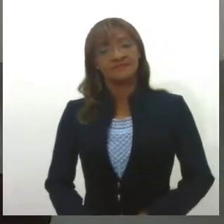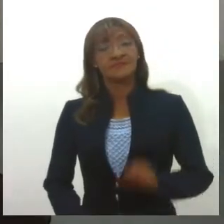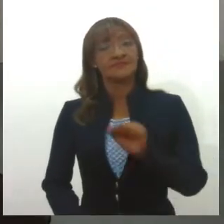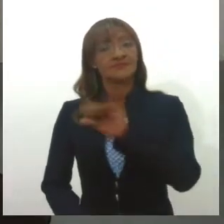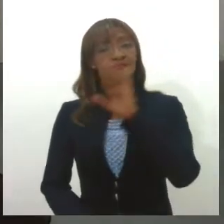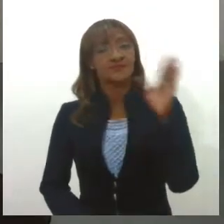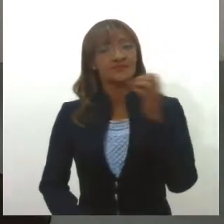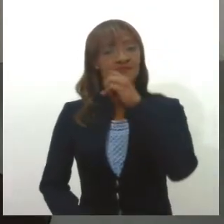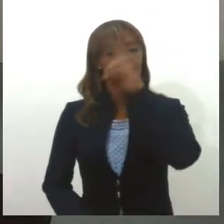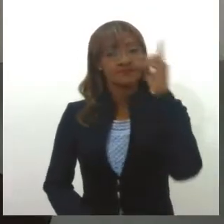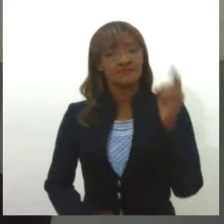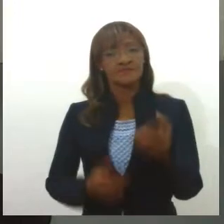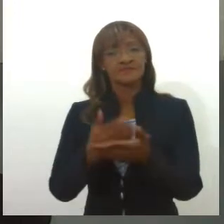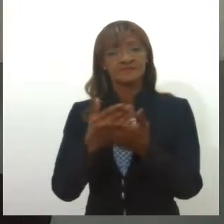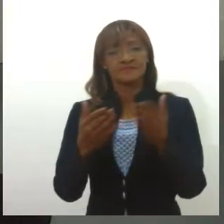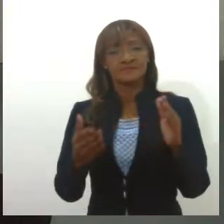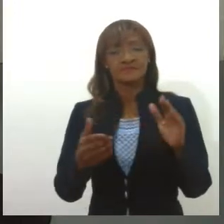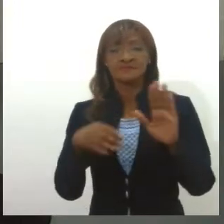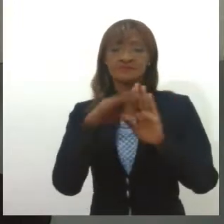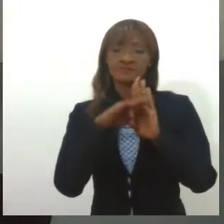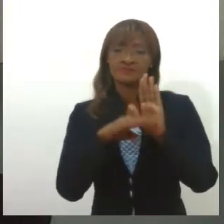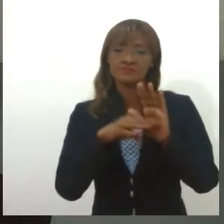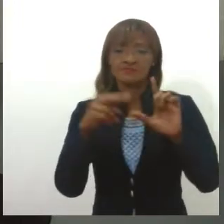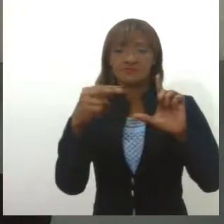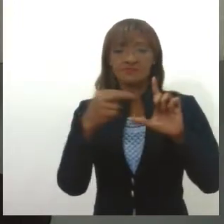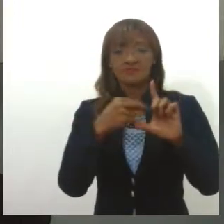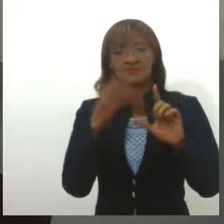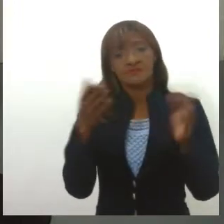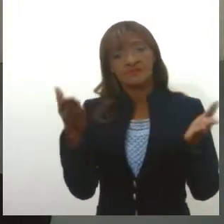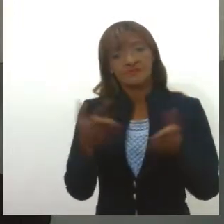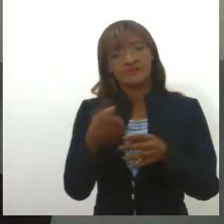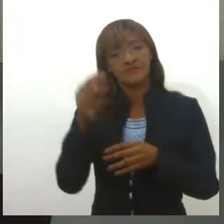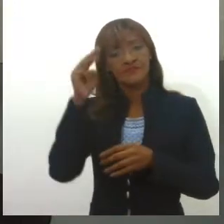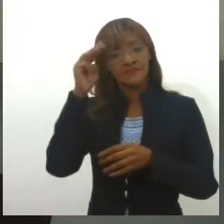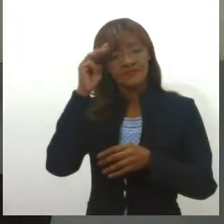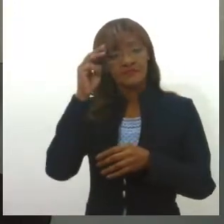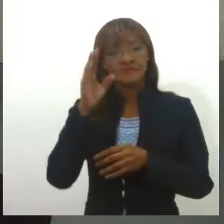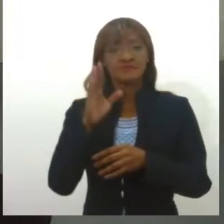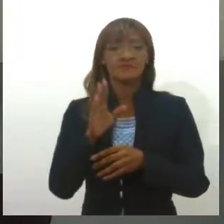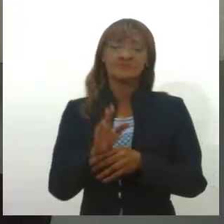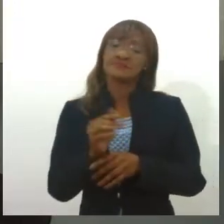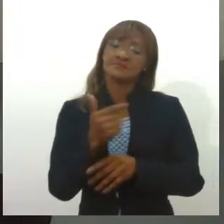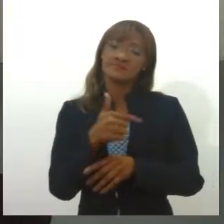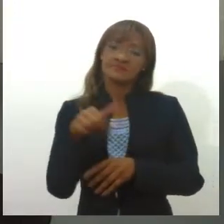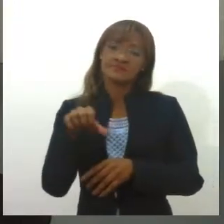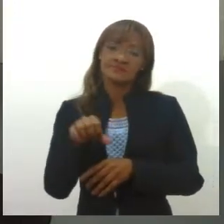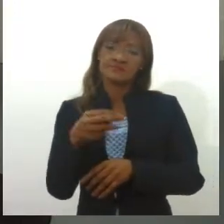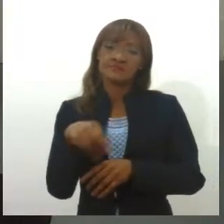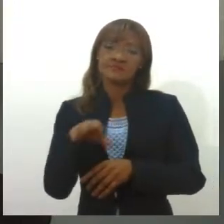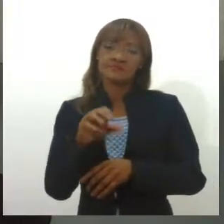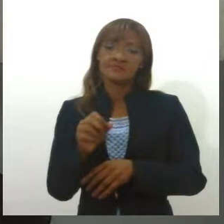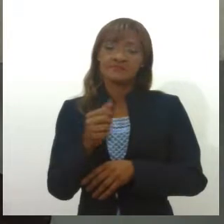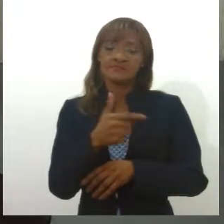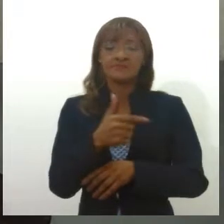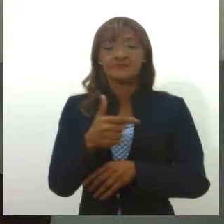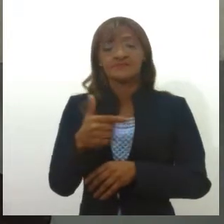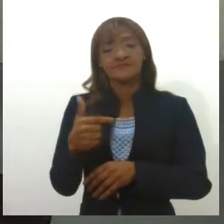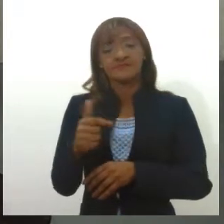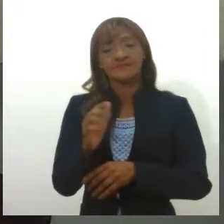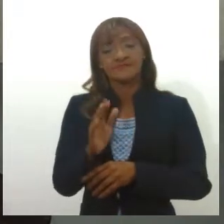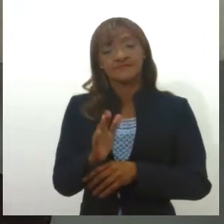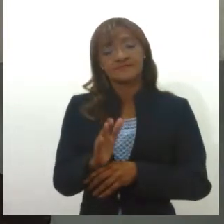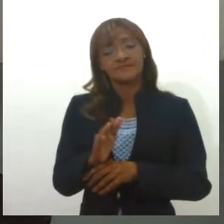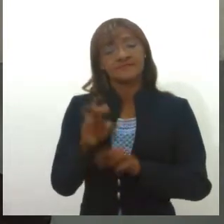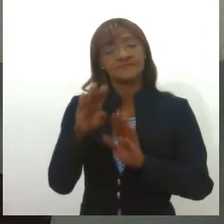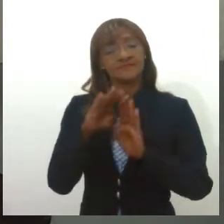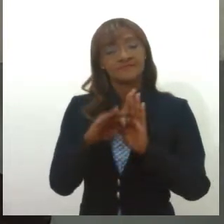Olá, bom dia para você que acompanha a nossa programação. Hoje é terça-feira, 29 de março de 2022. O